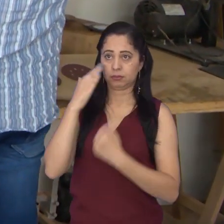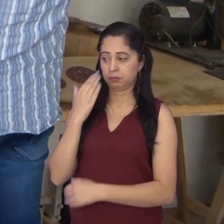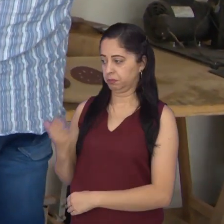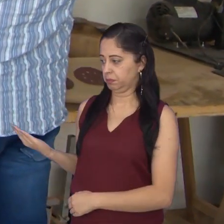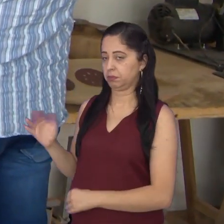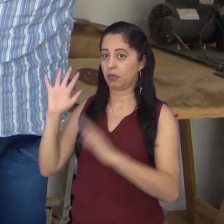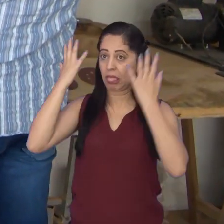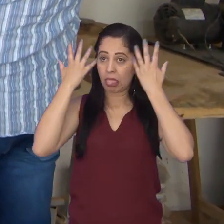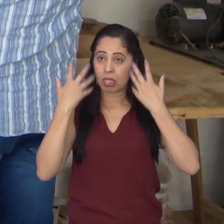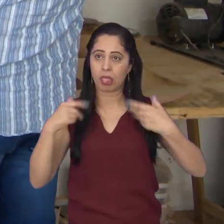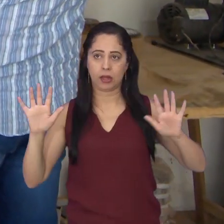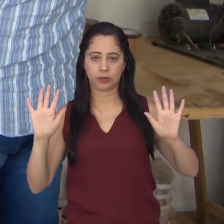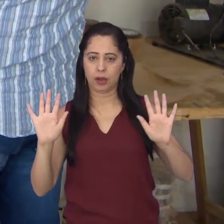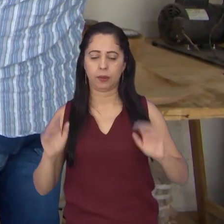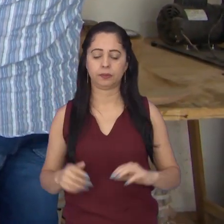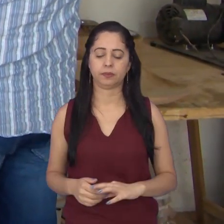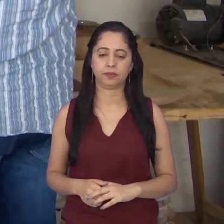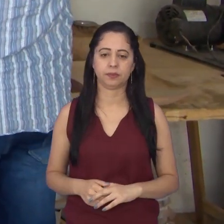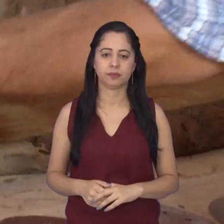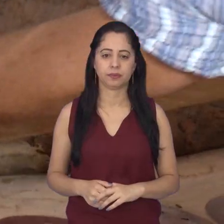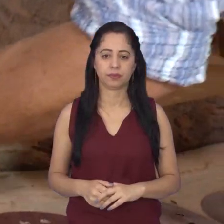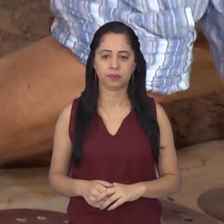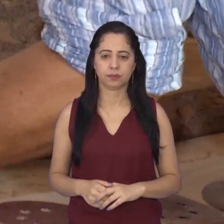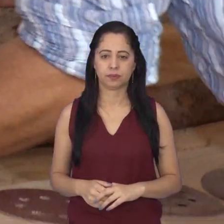árvore. Tá?